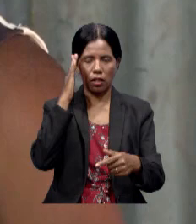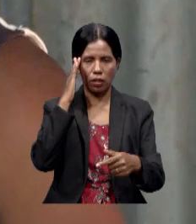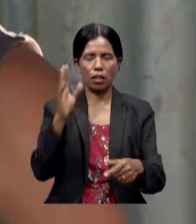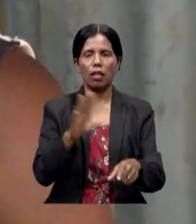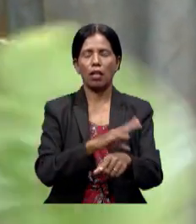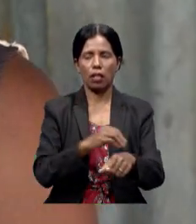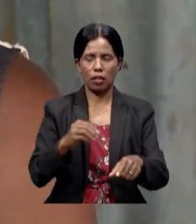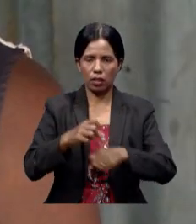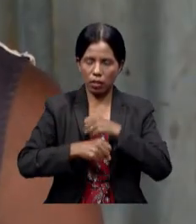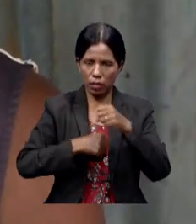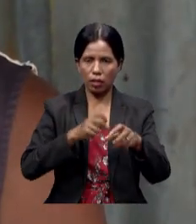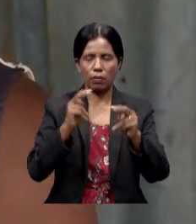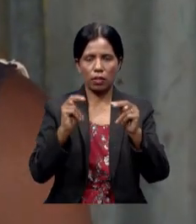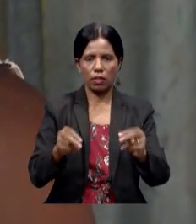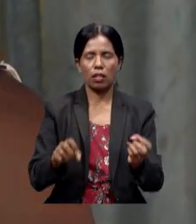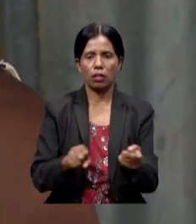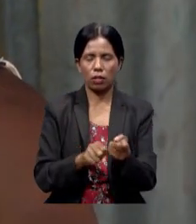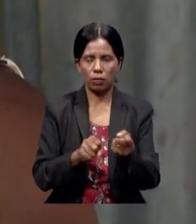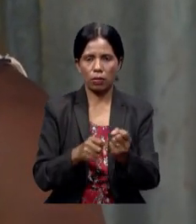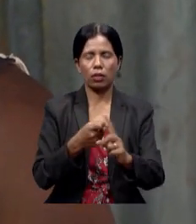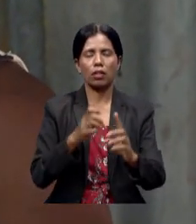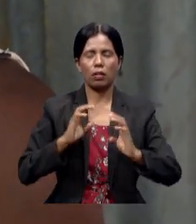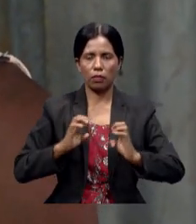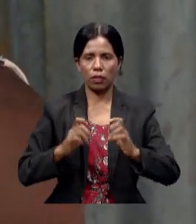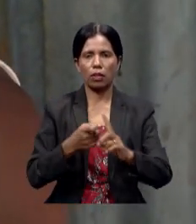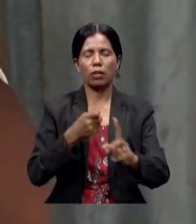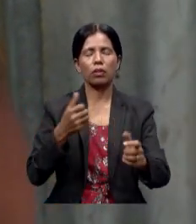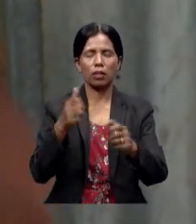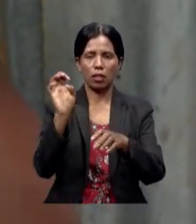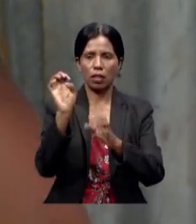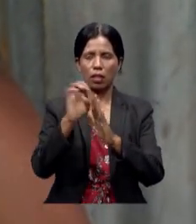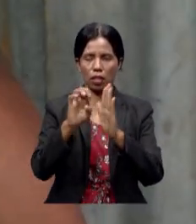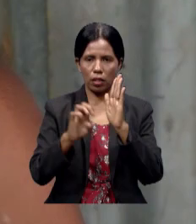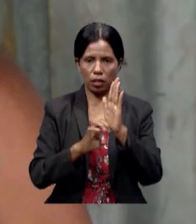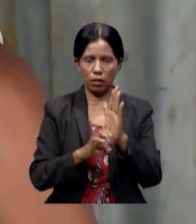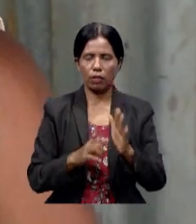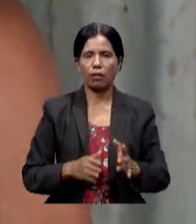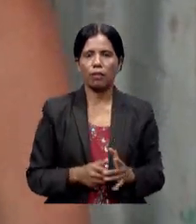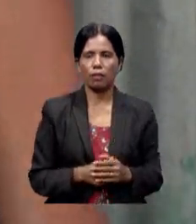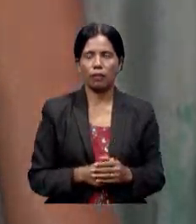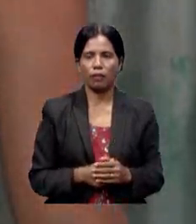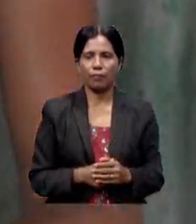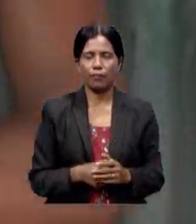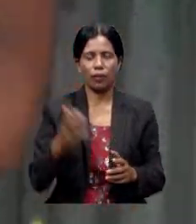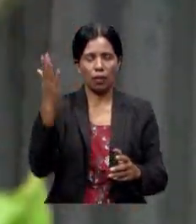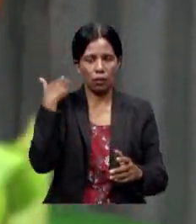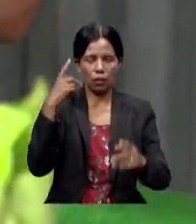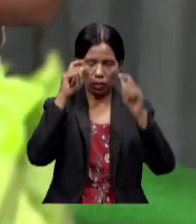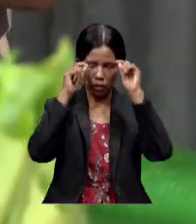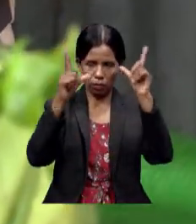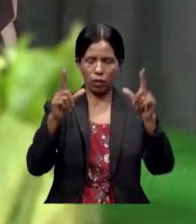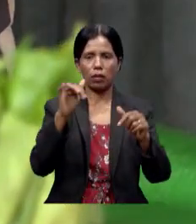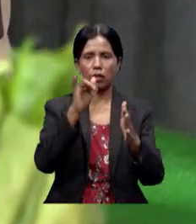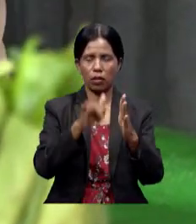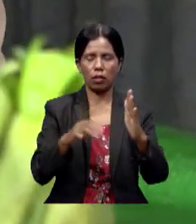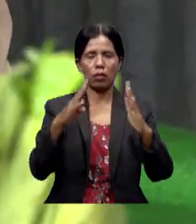idane grave, não precisa apoio emergência Rússia Estado. desde uluk be timor ukuan ene ni hela ye